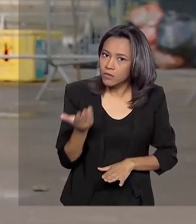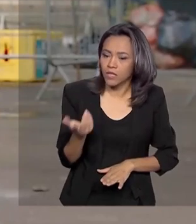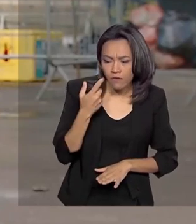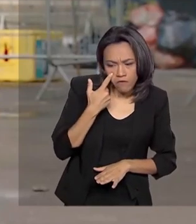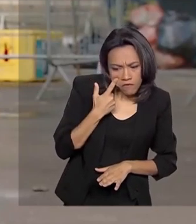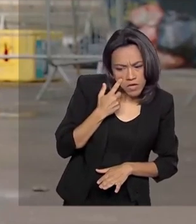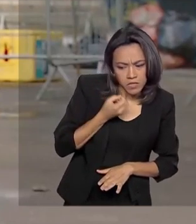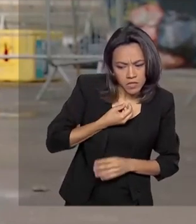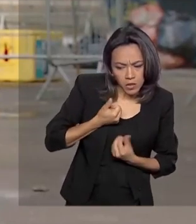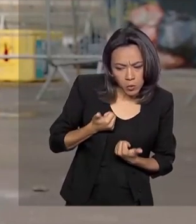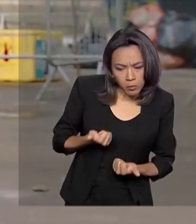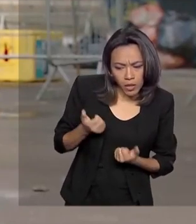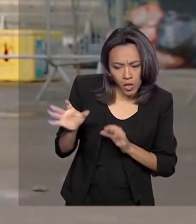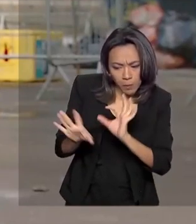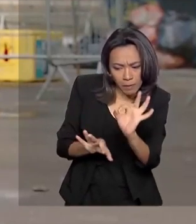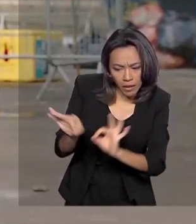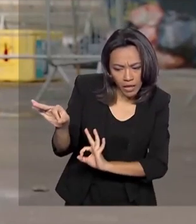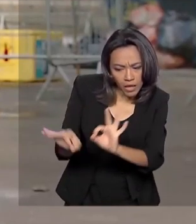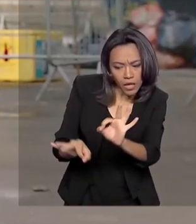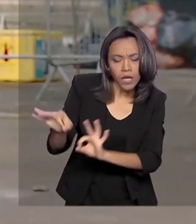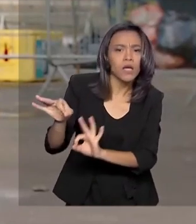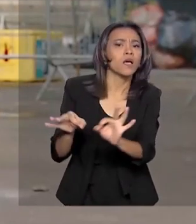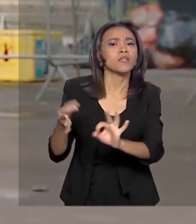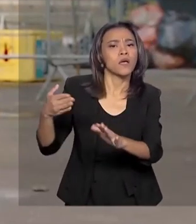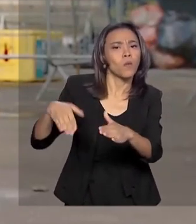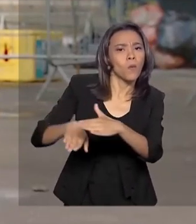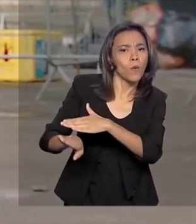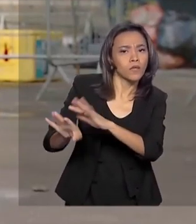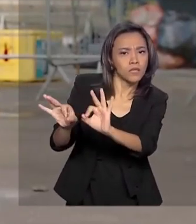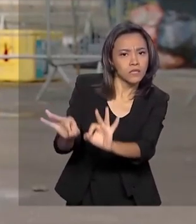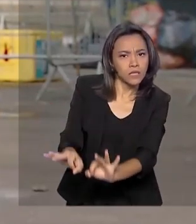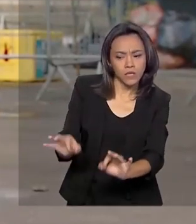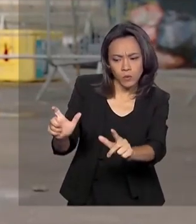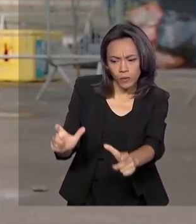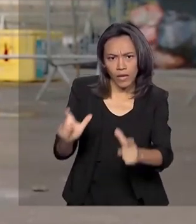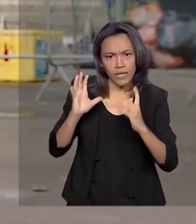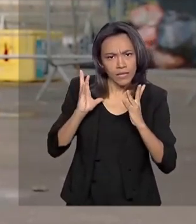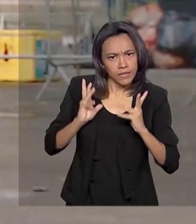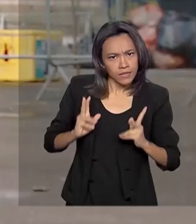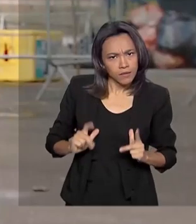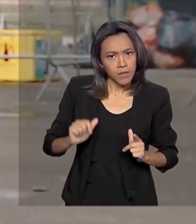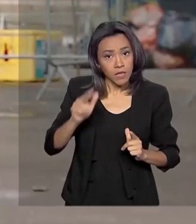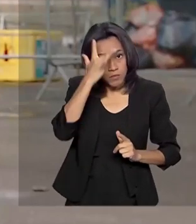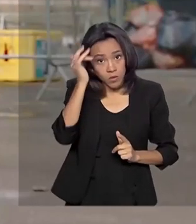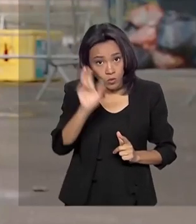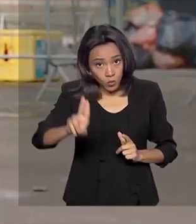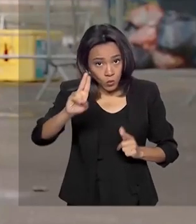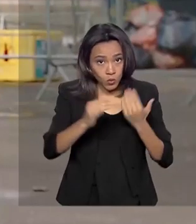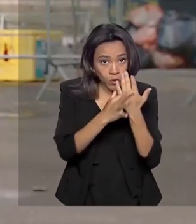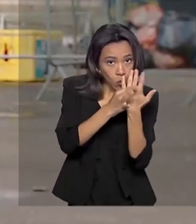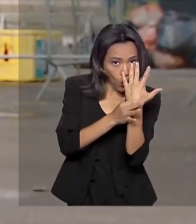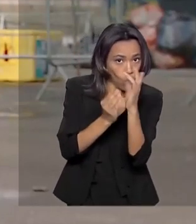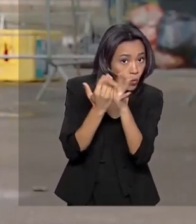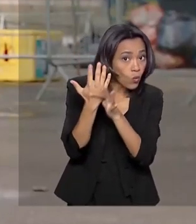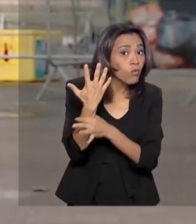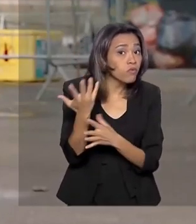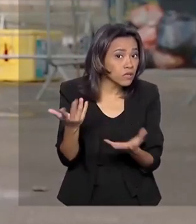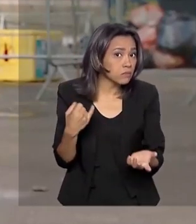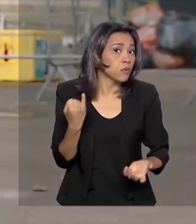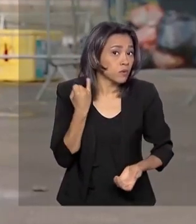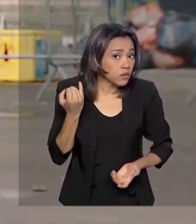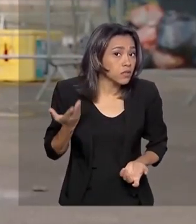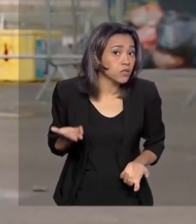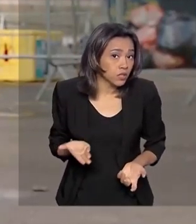Verificar se o alimento está bem guardado, refrigerado, se o local é limpo, se as pessoas usam luvas para manipular esses alimentos. Esse cuidado é